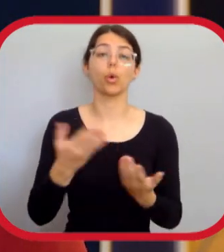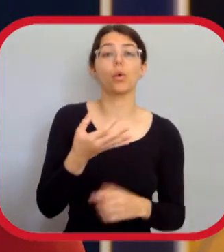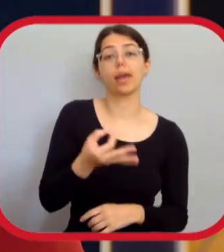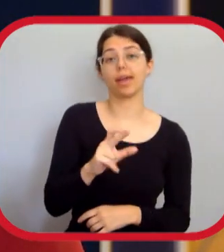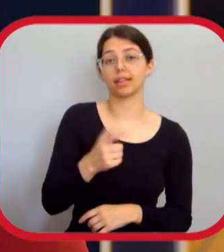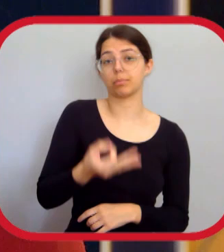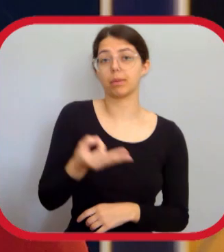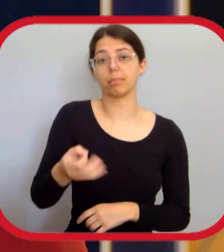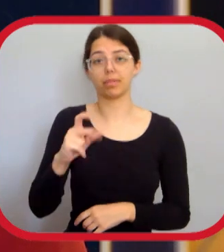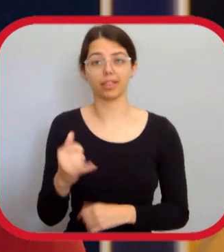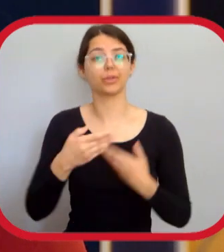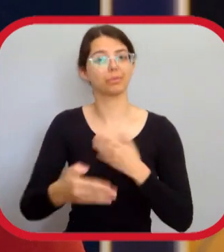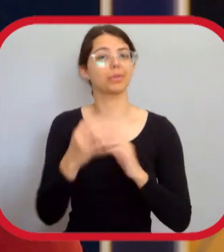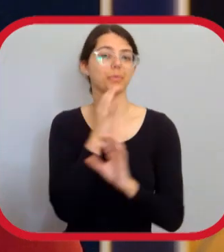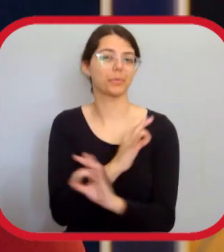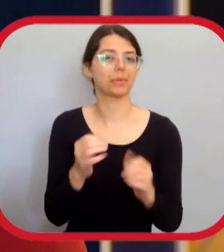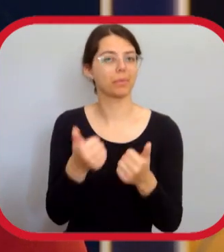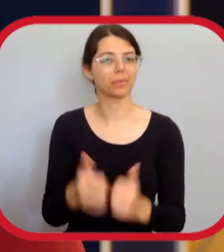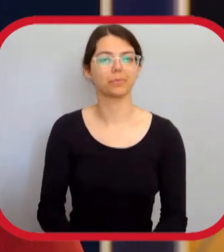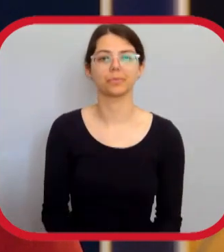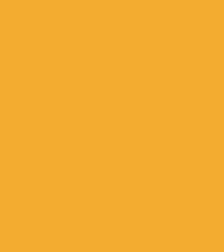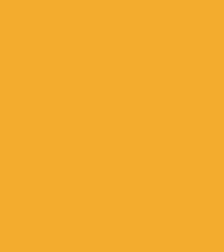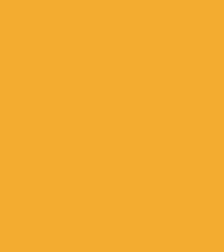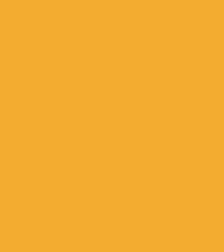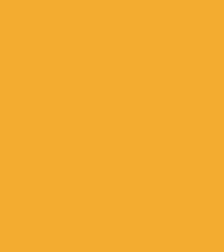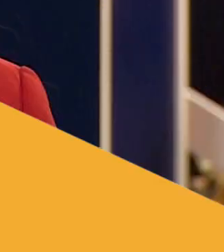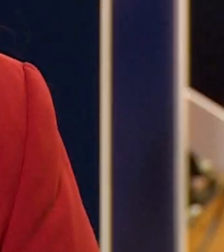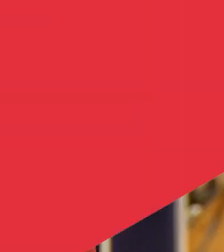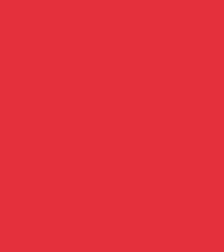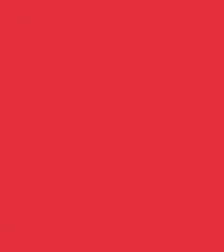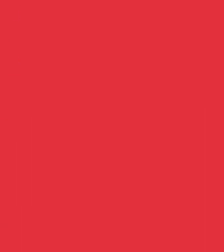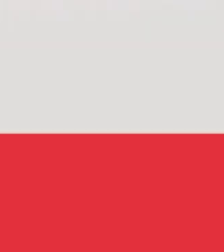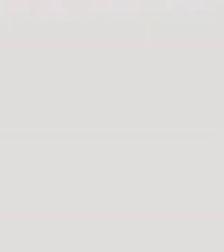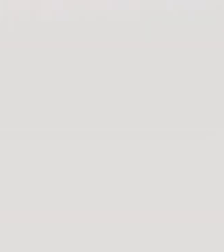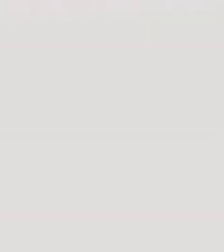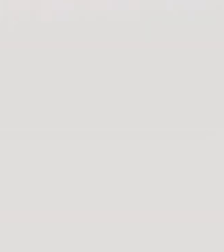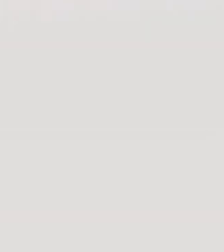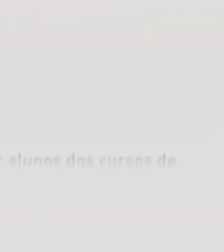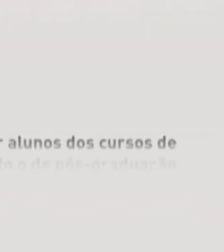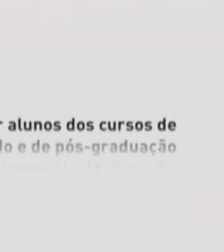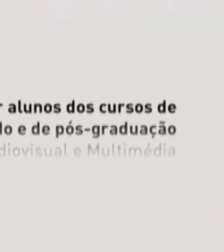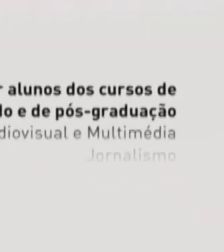na RTP Play. Desejo-vos uma excelente semana. Fiquem bem.